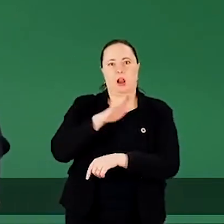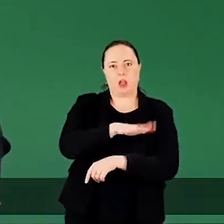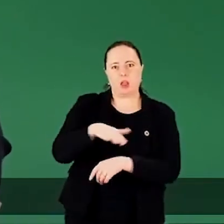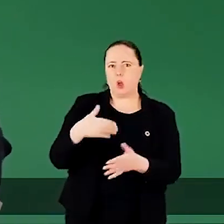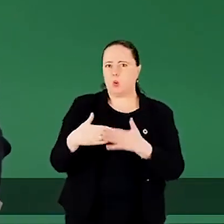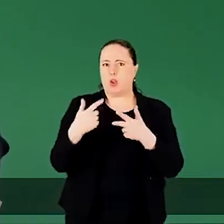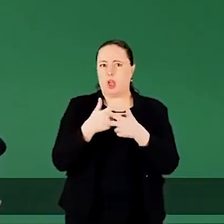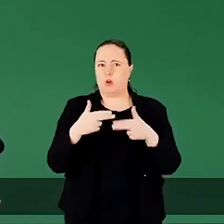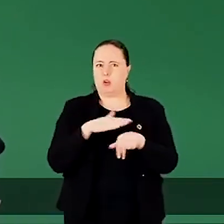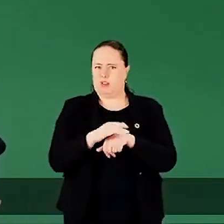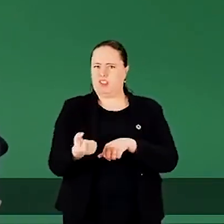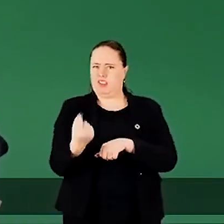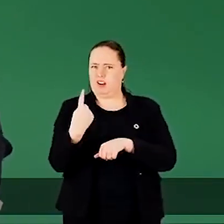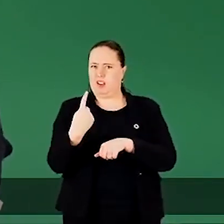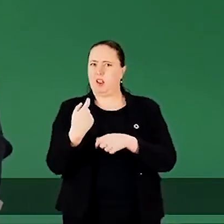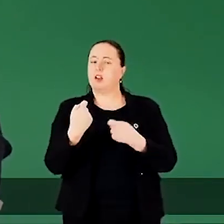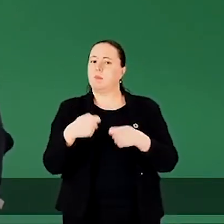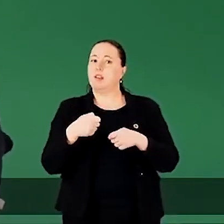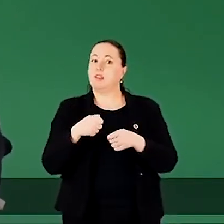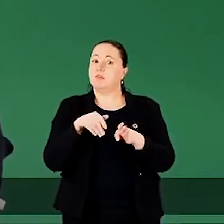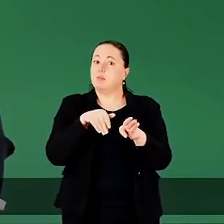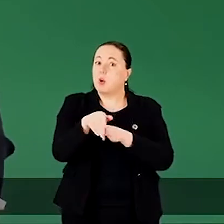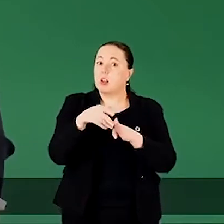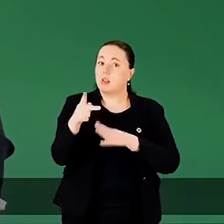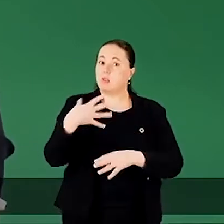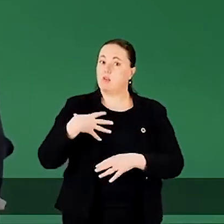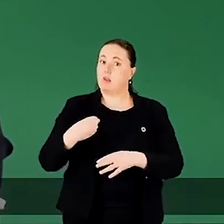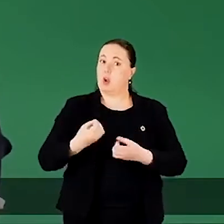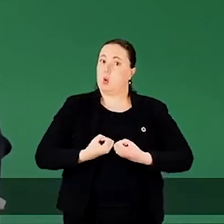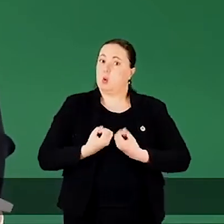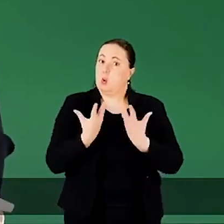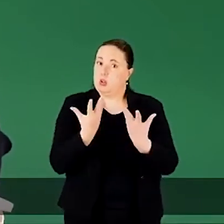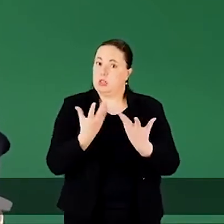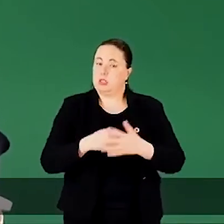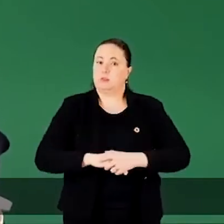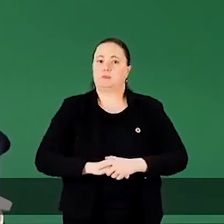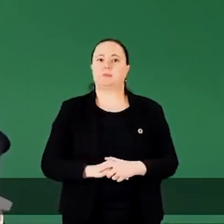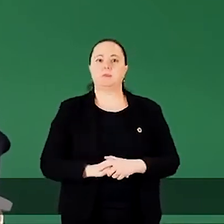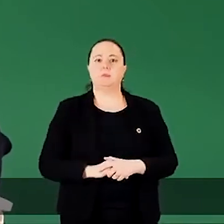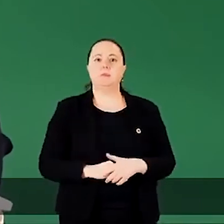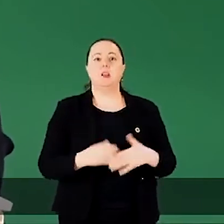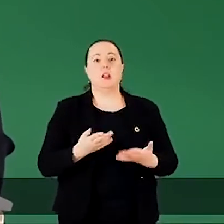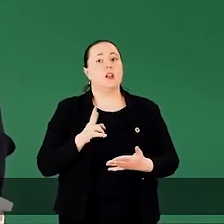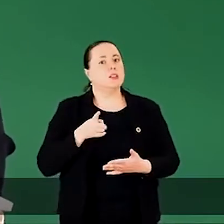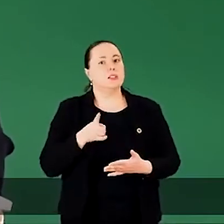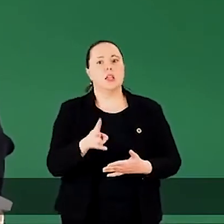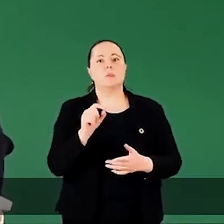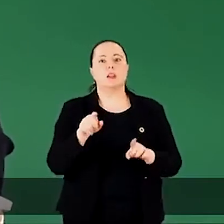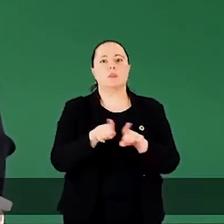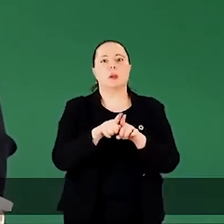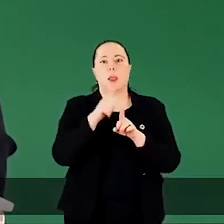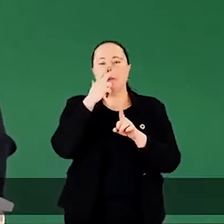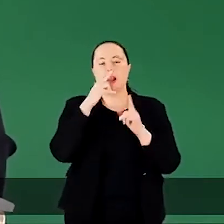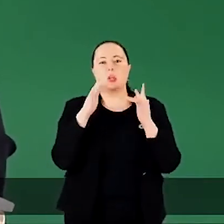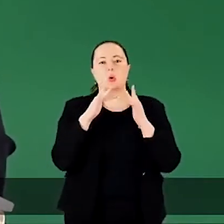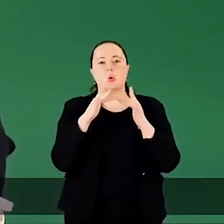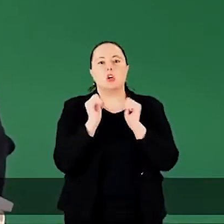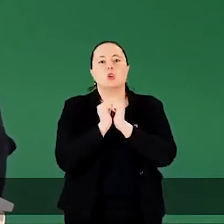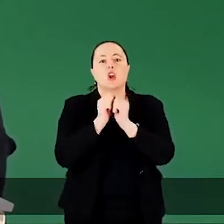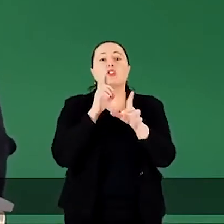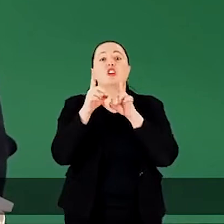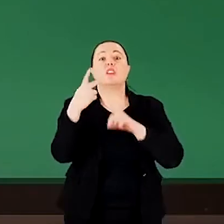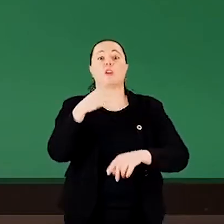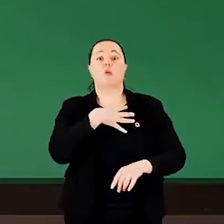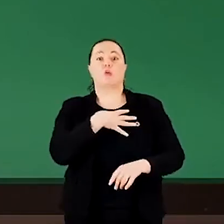responsáveis, quando qualquer conversa estranha acontecer neste ambiente virtual. Deixem sempre uma porta aberta